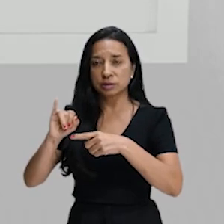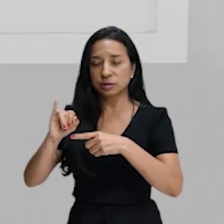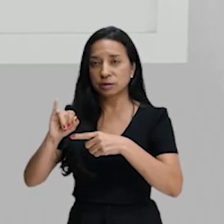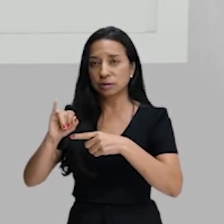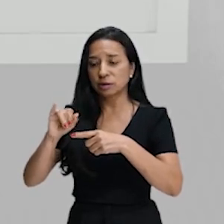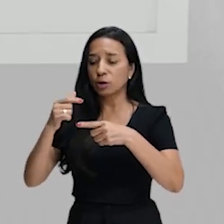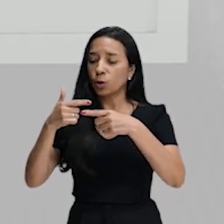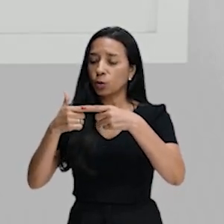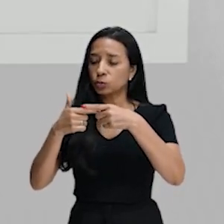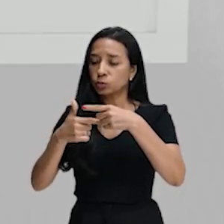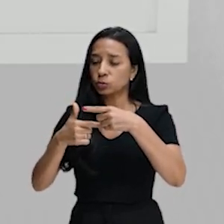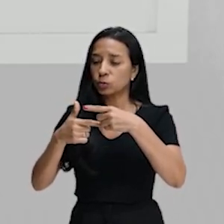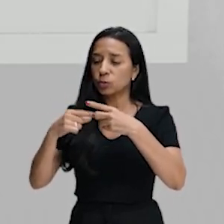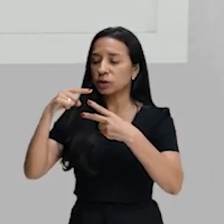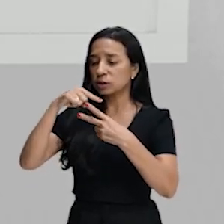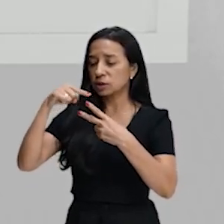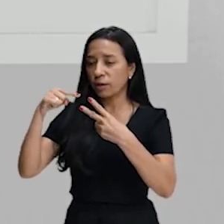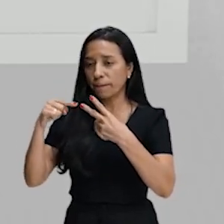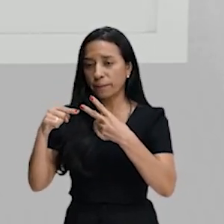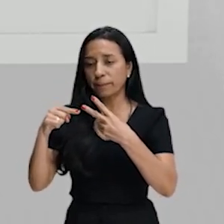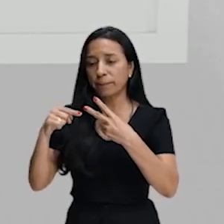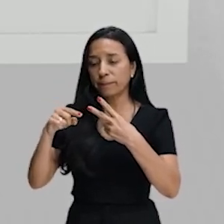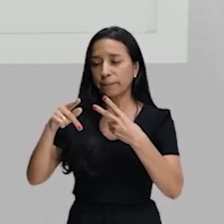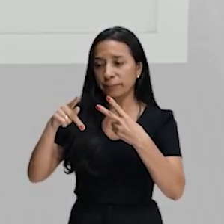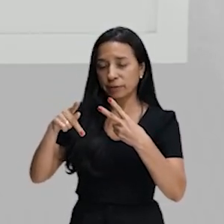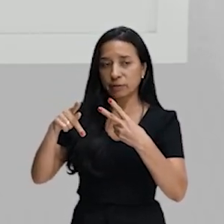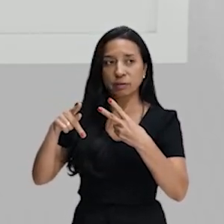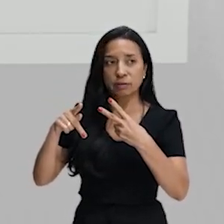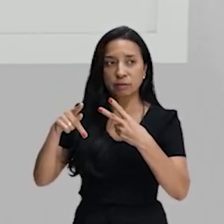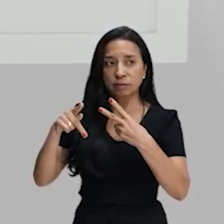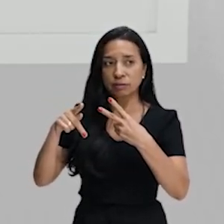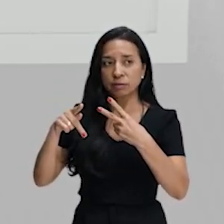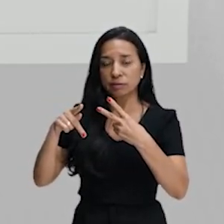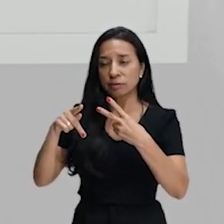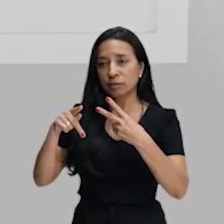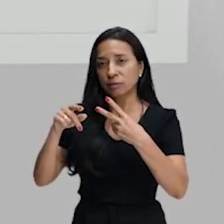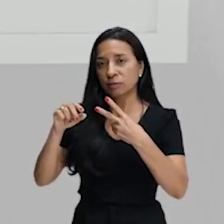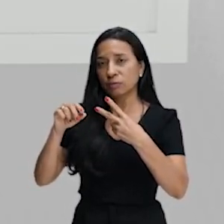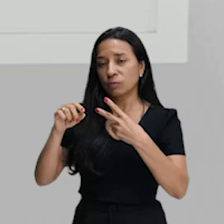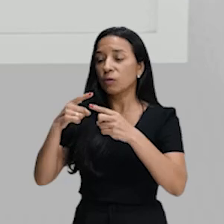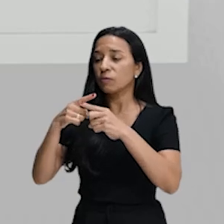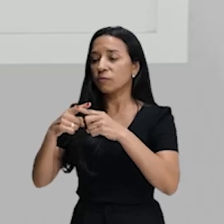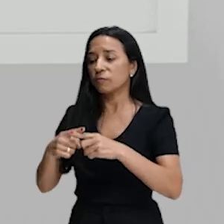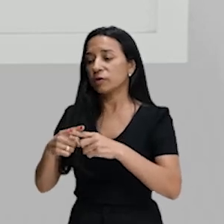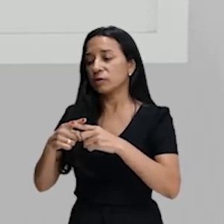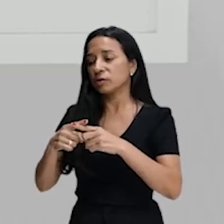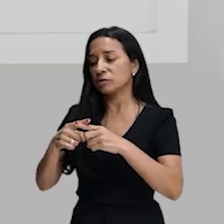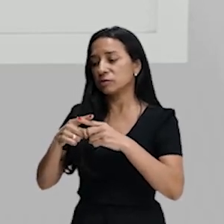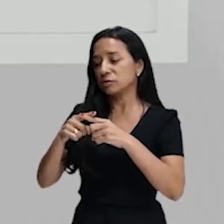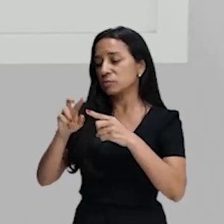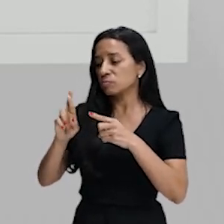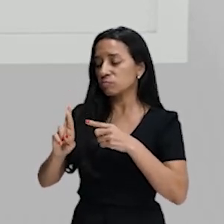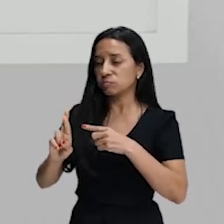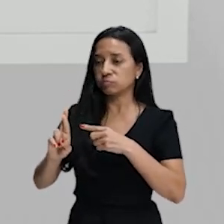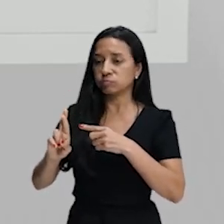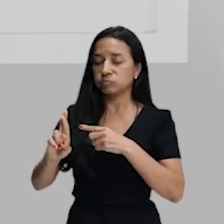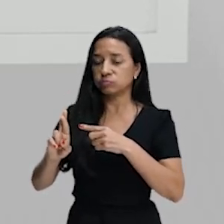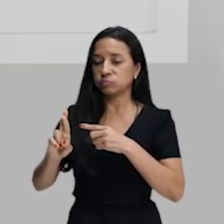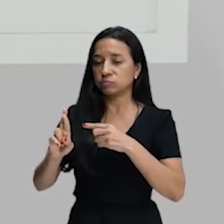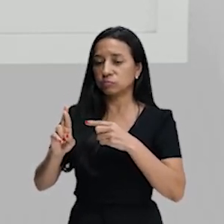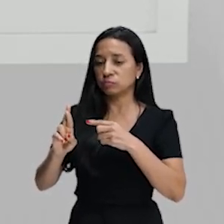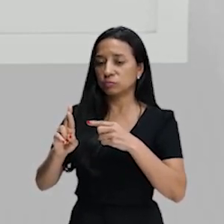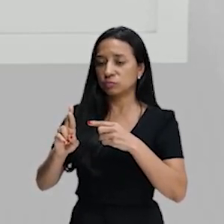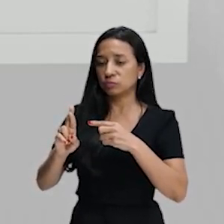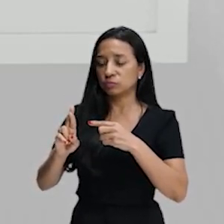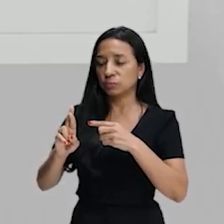Rzinho. Tá ok? Vamos trabalhar com metros, aqui está em centímetros. A distância nós vamos trabalhar com metros. Tá ok? Então nós